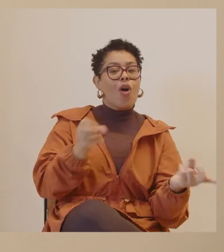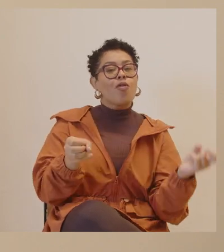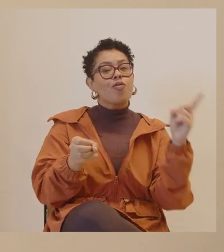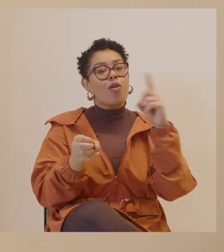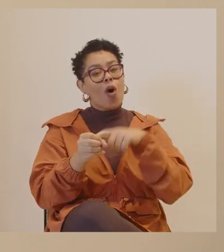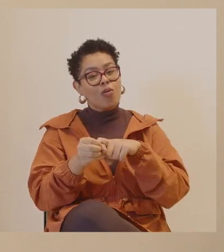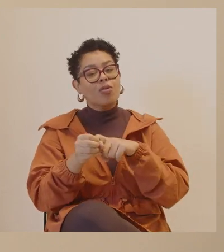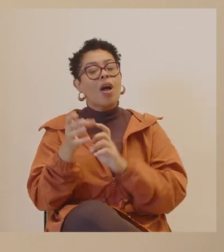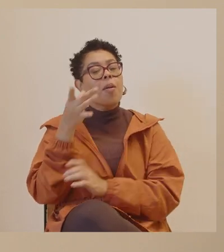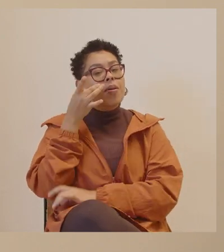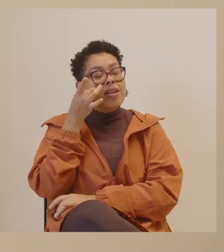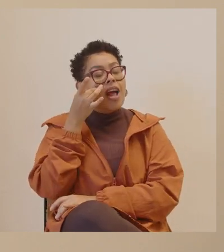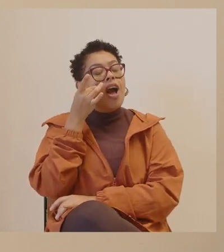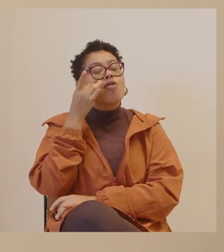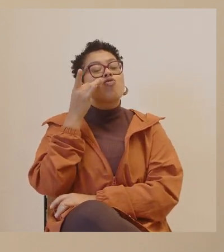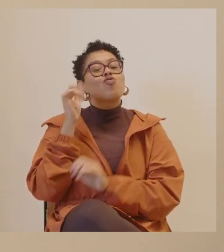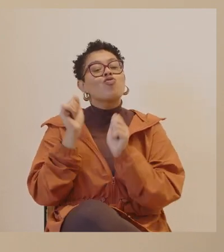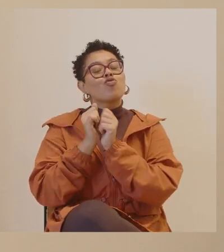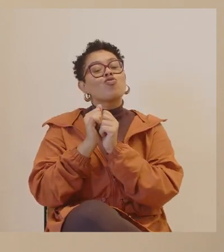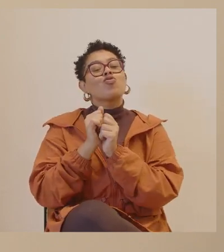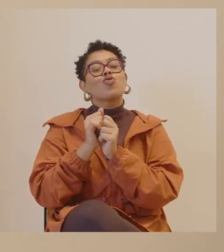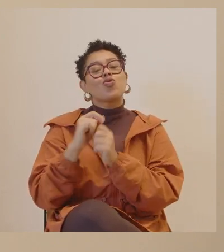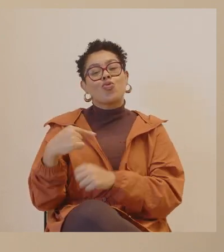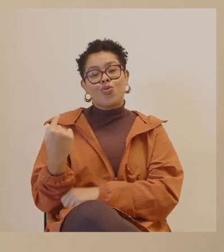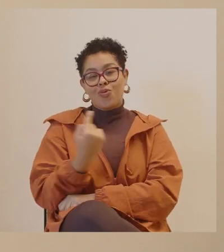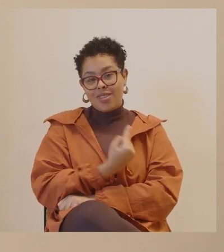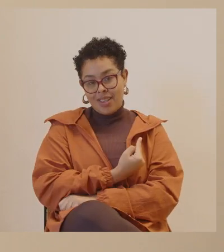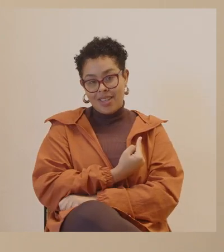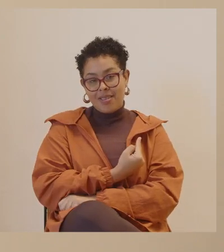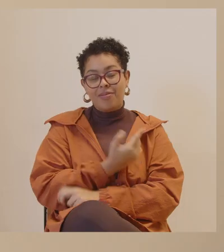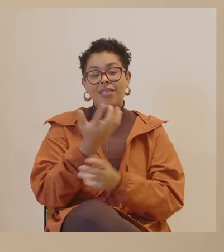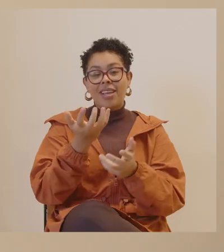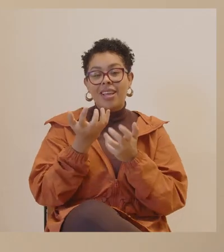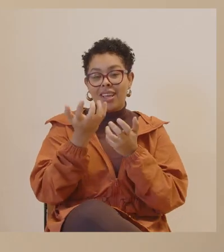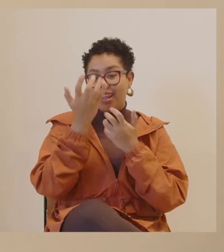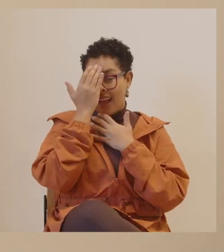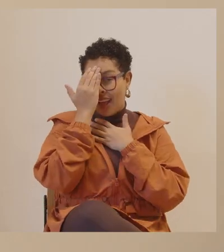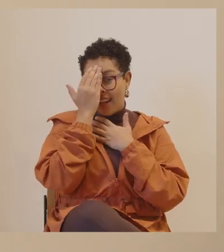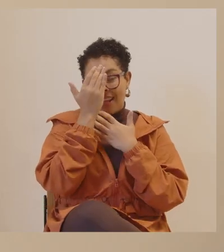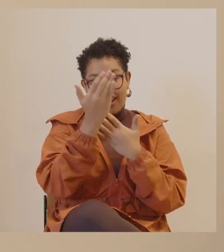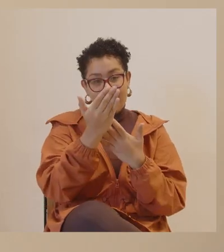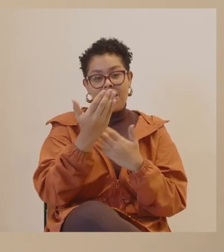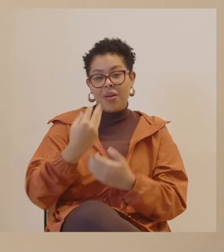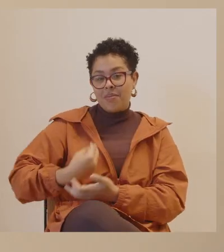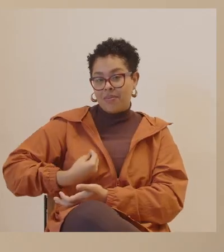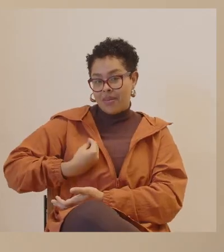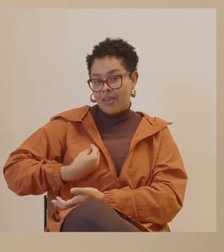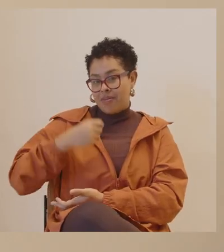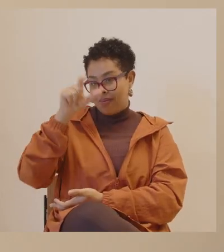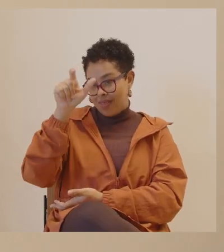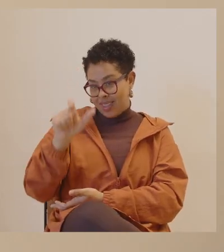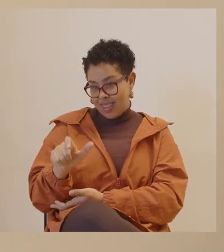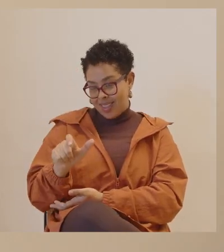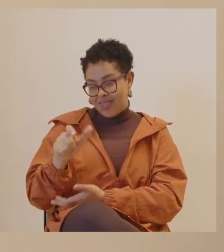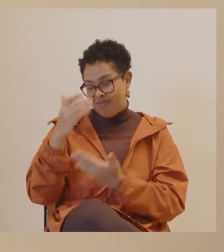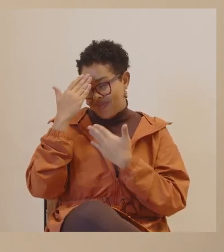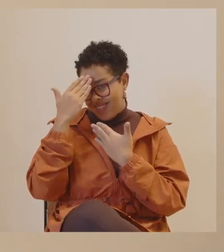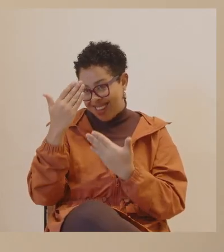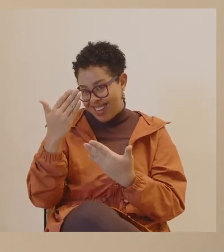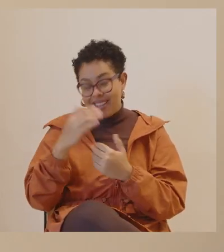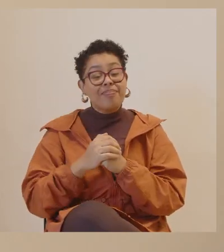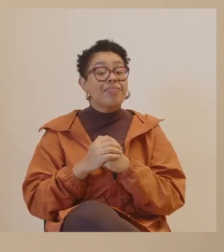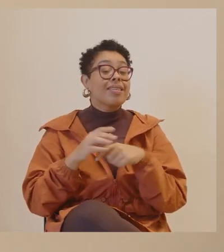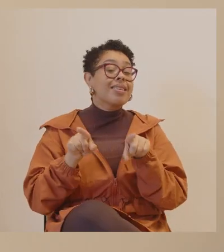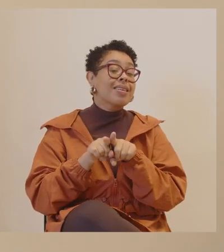ciclo de palestras com você. Então, quero te agradecer muito pela sua presença. Dizer também